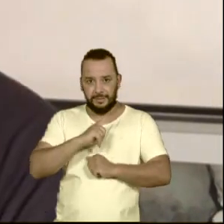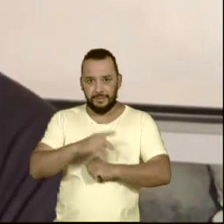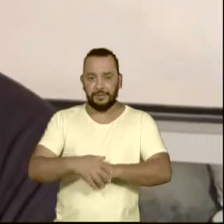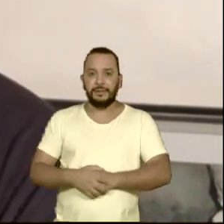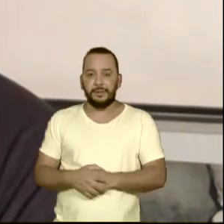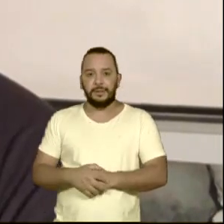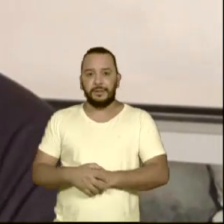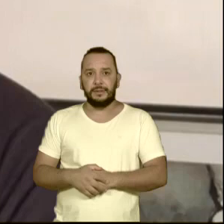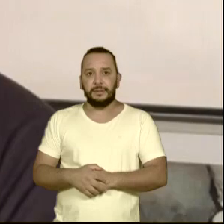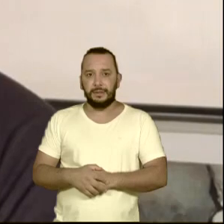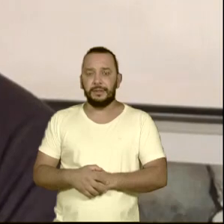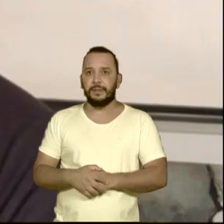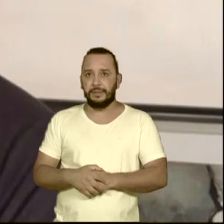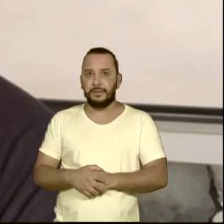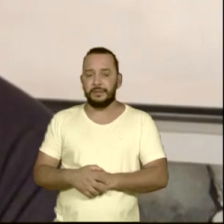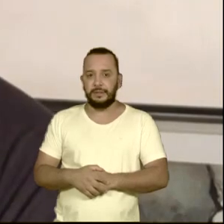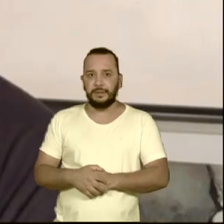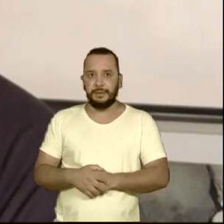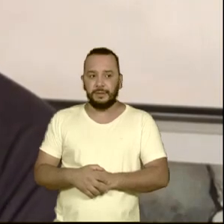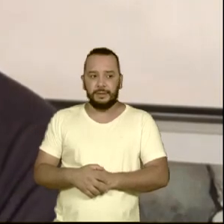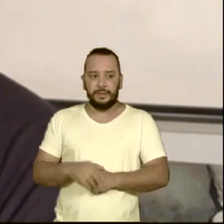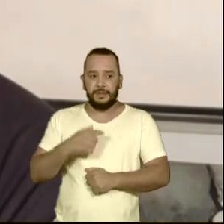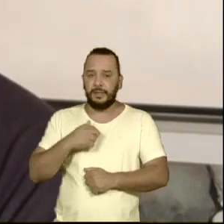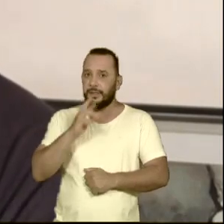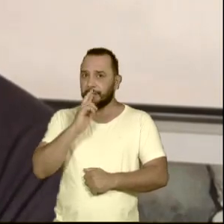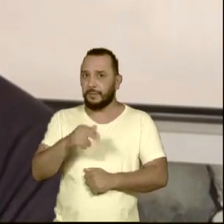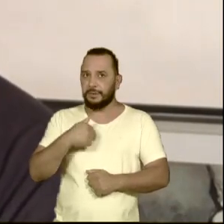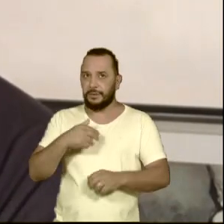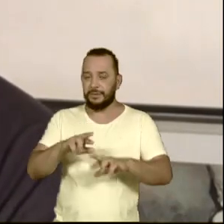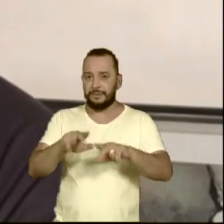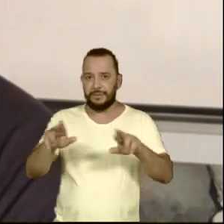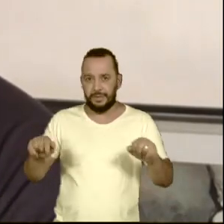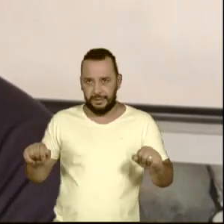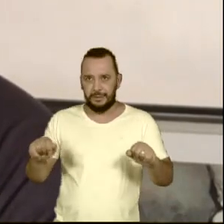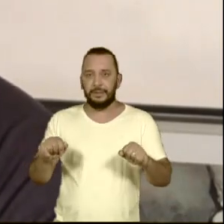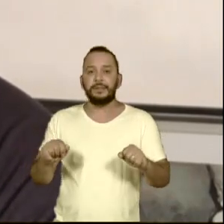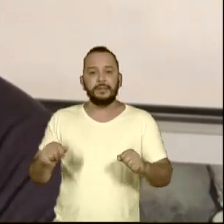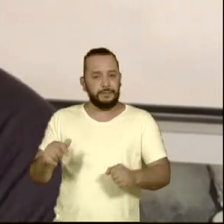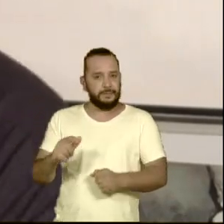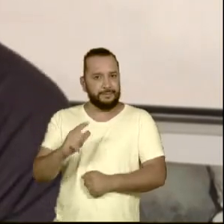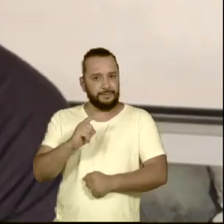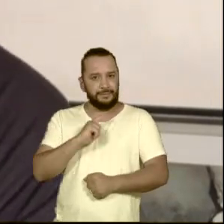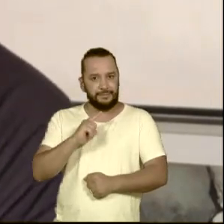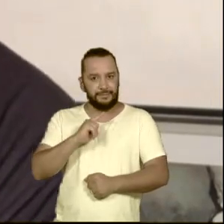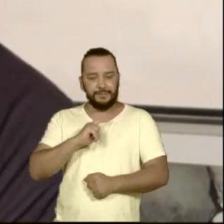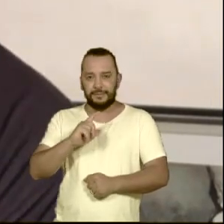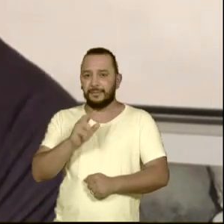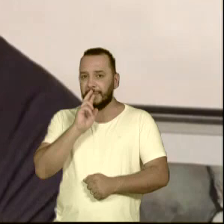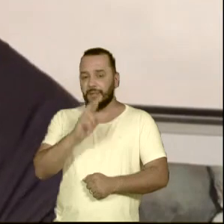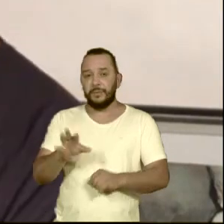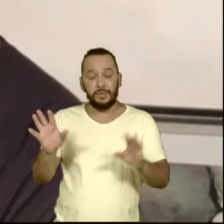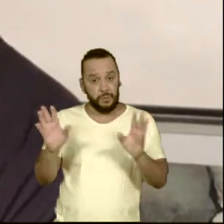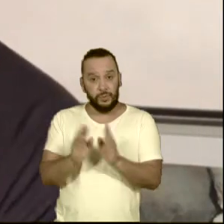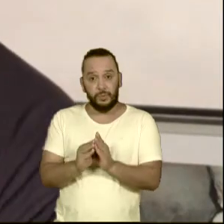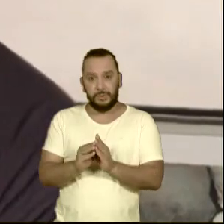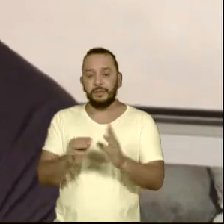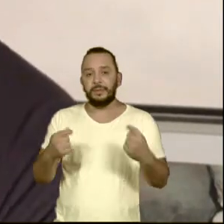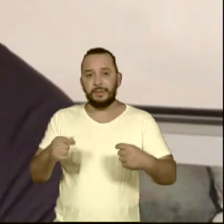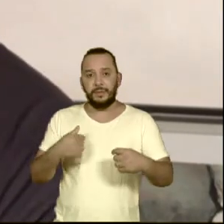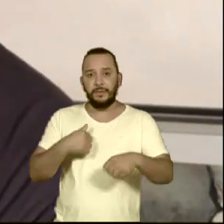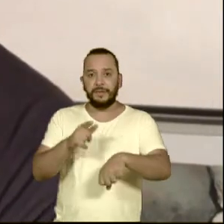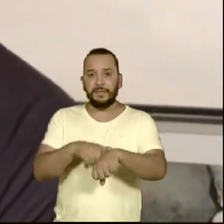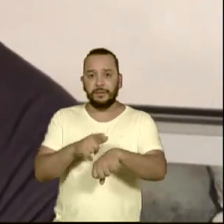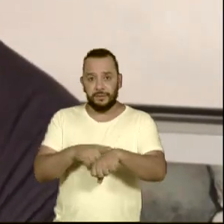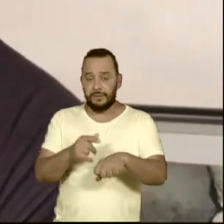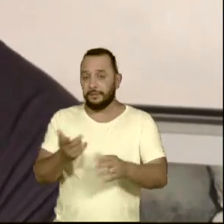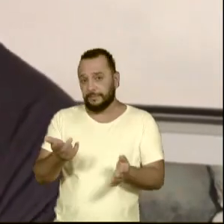na verdade, acho que as respostas são várias e eu vou dar uma resposta curta e acho que a gente precisaria de muito tempo para